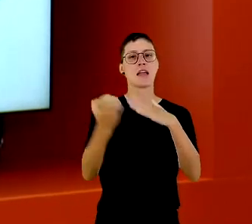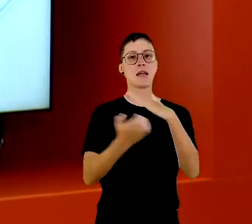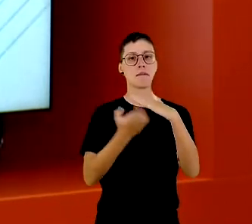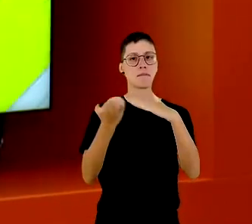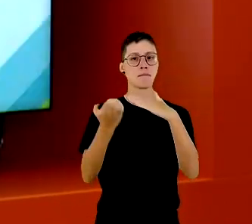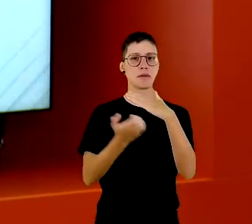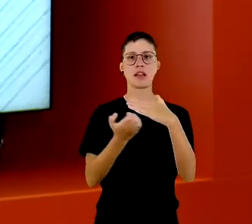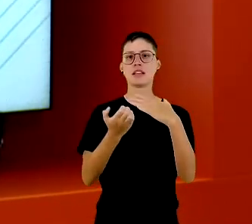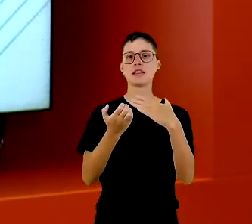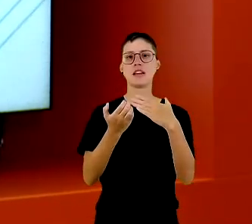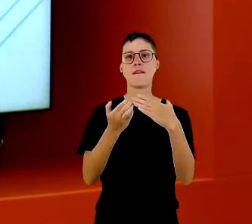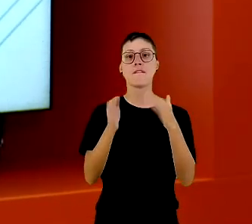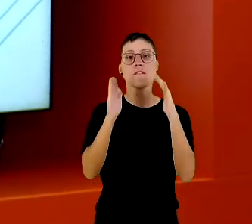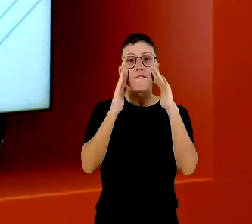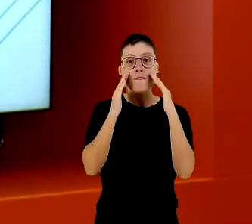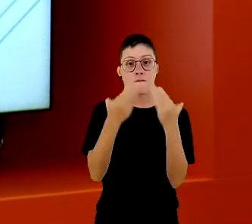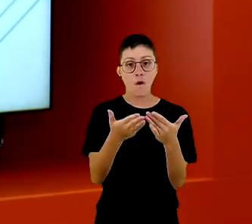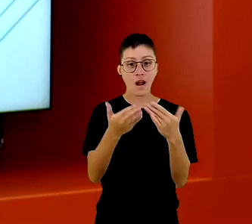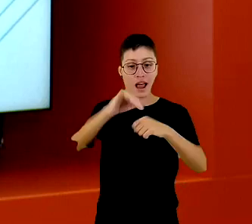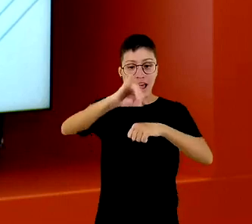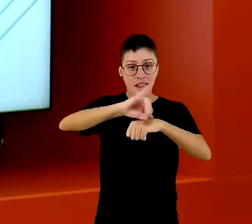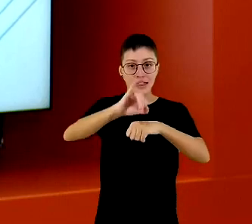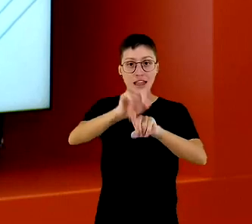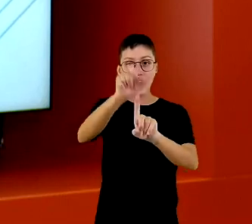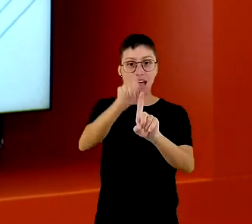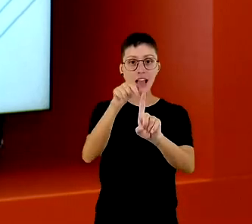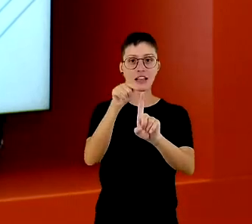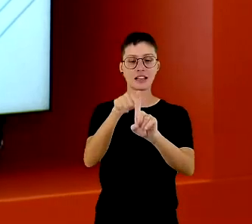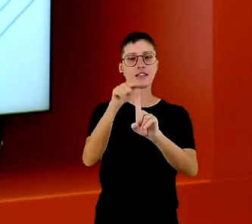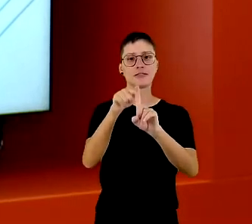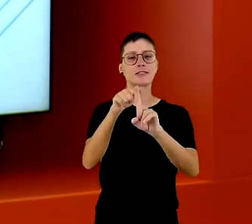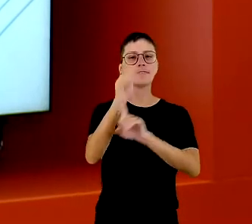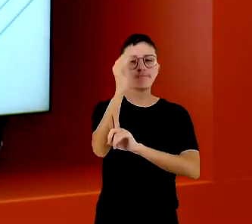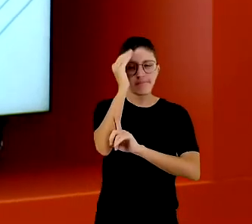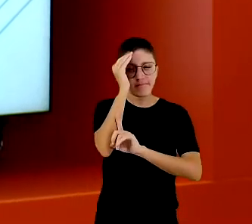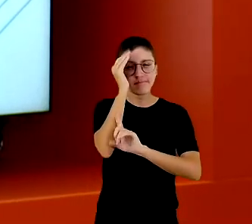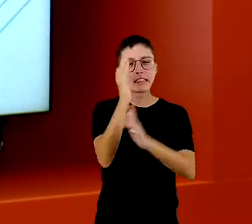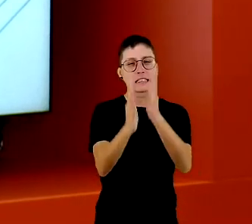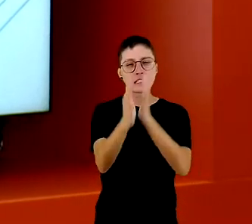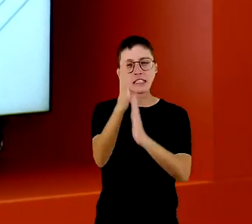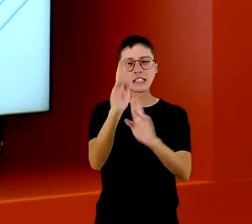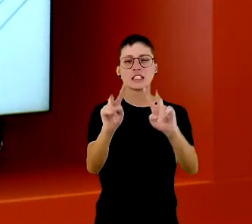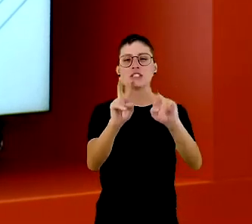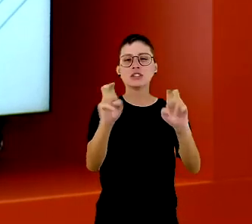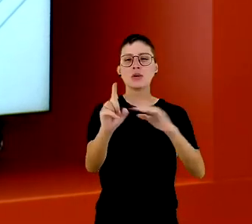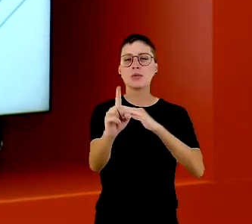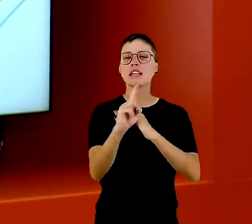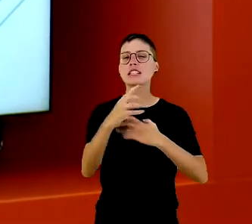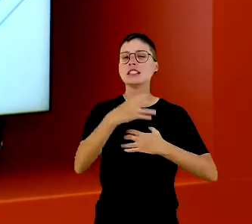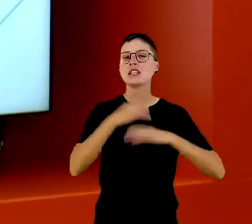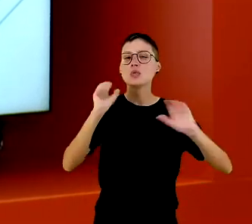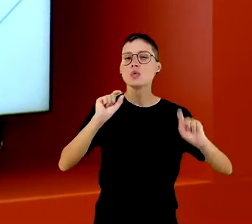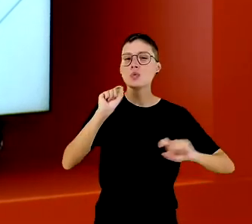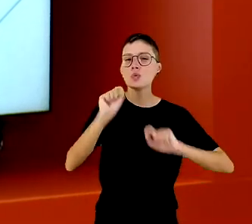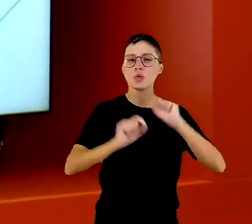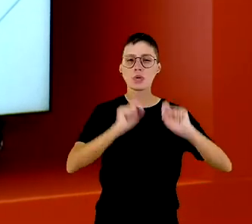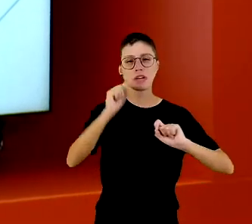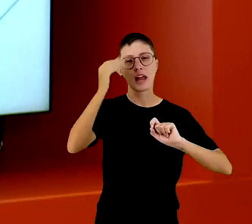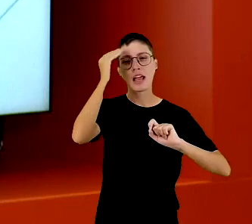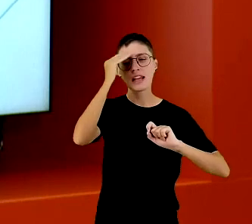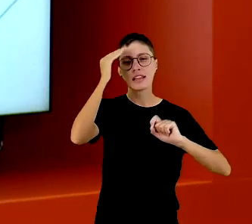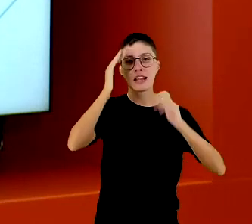porque a gente, vocês mesmos comentaram, ouvir o cliente e, na verdade, pensar em soluções, entendendo quais são as dores e